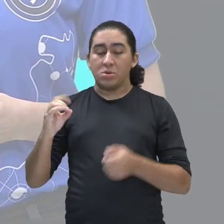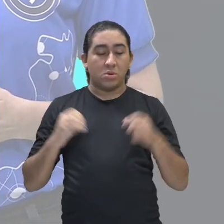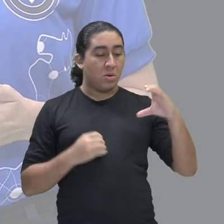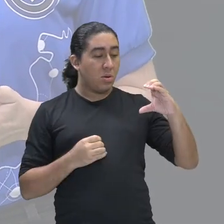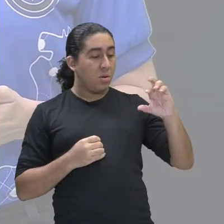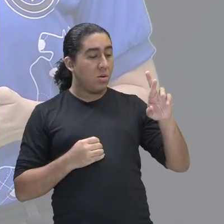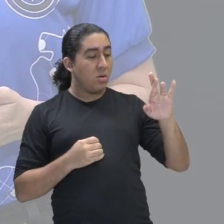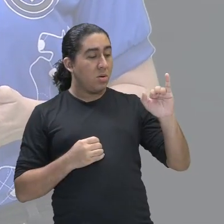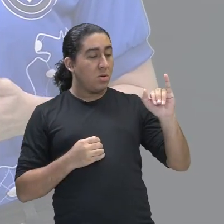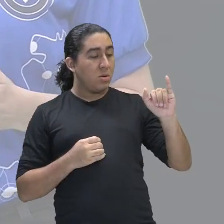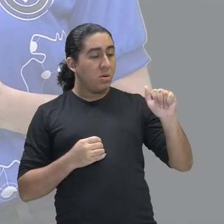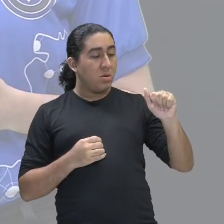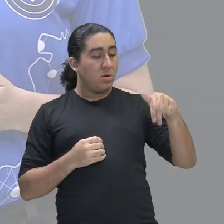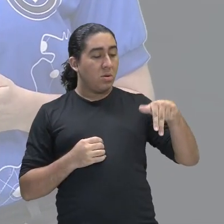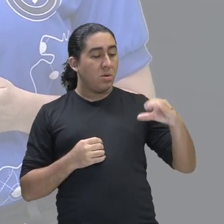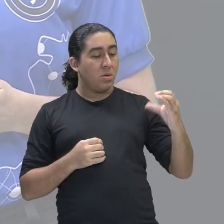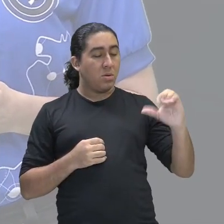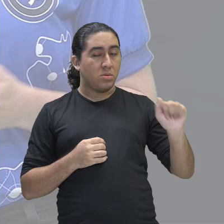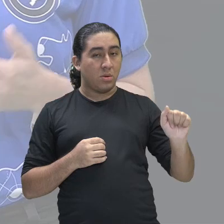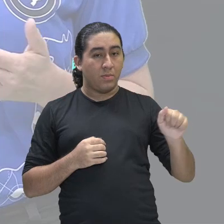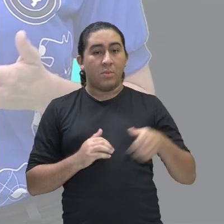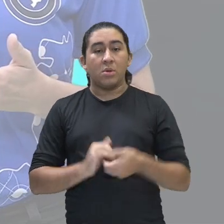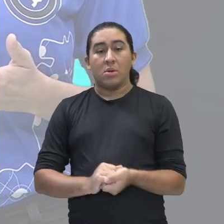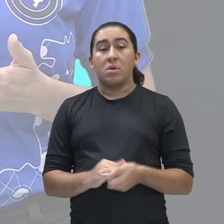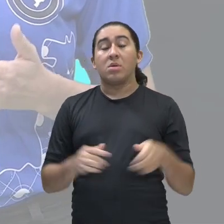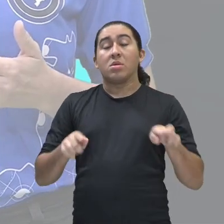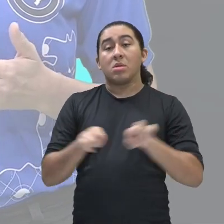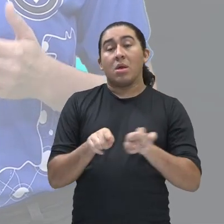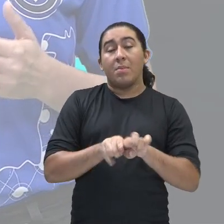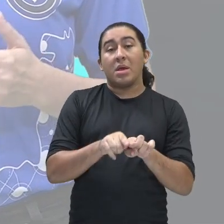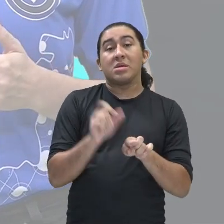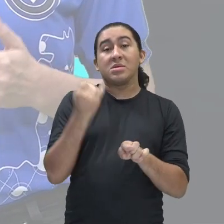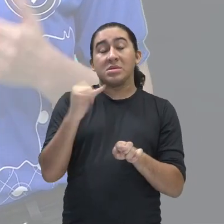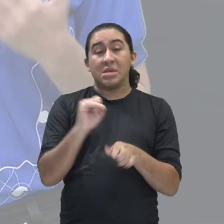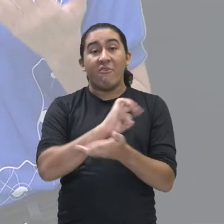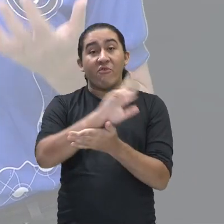child. E no plural, nós temos a palavra children,